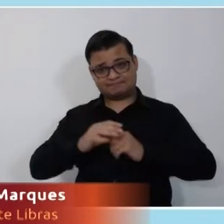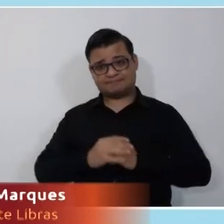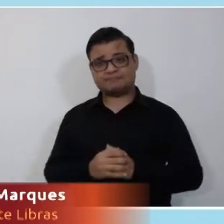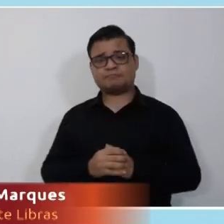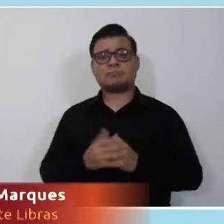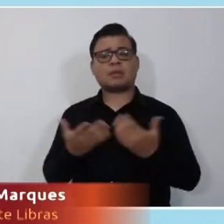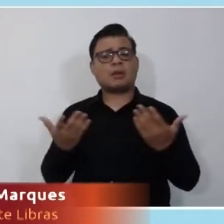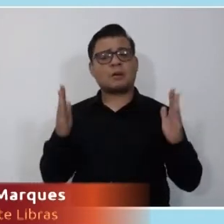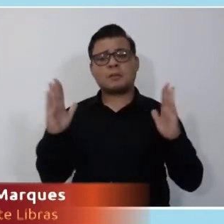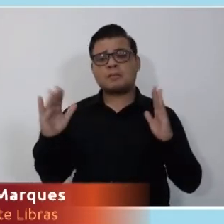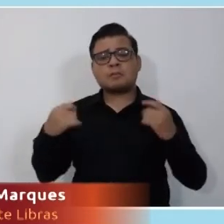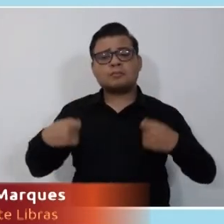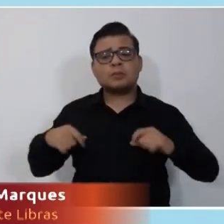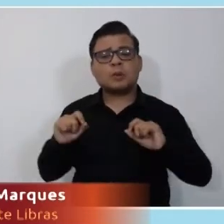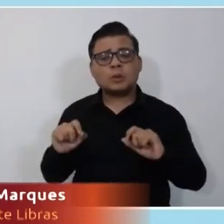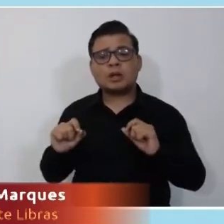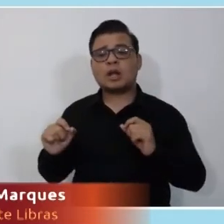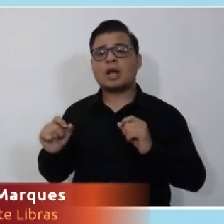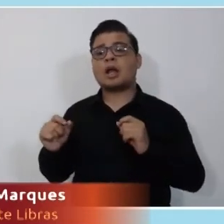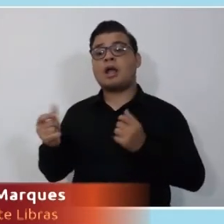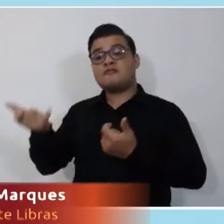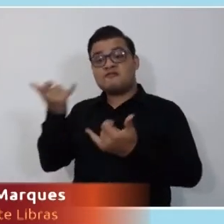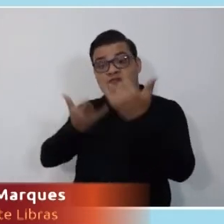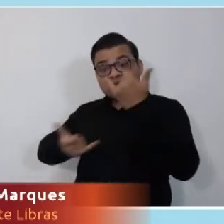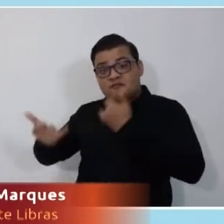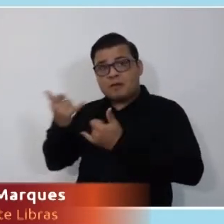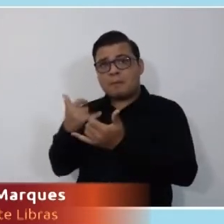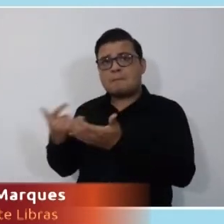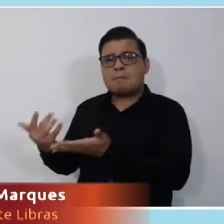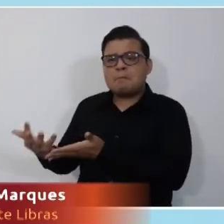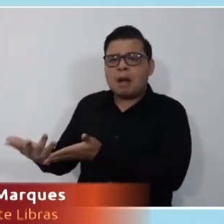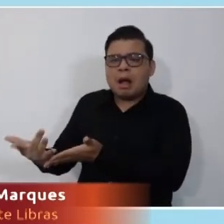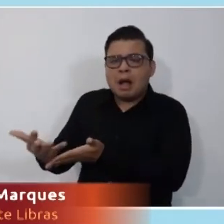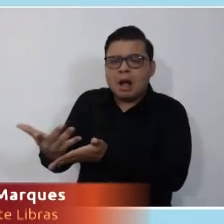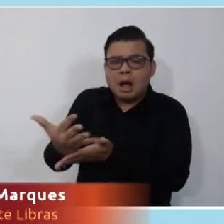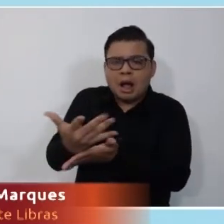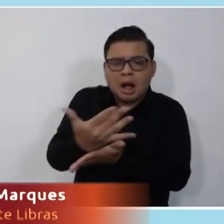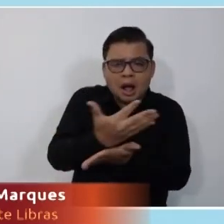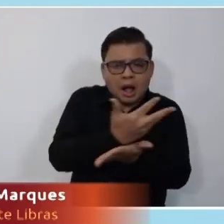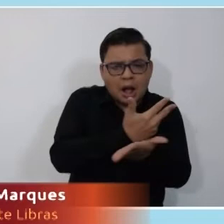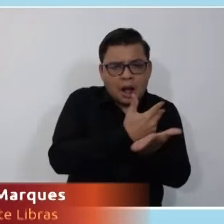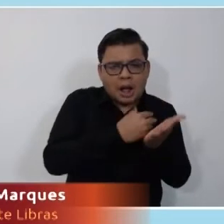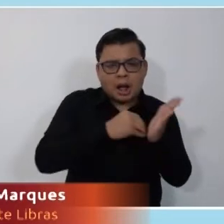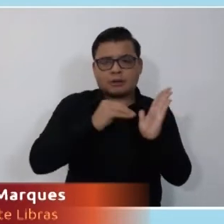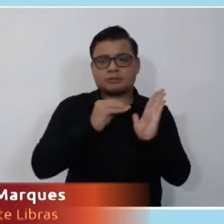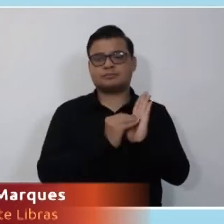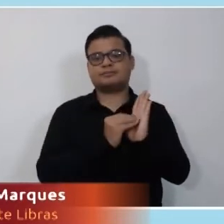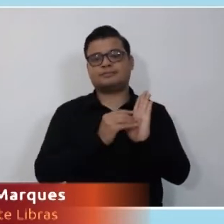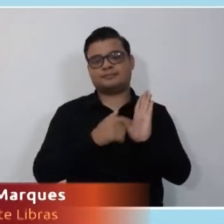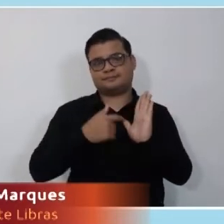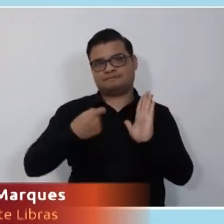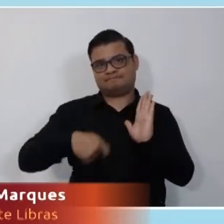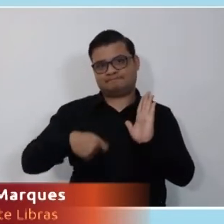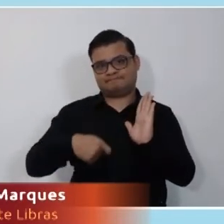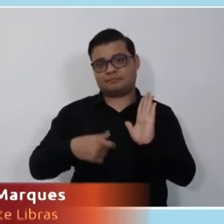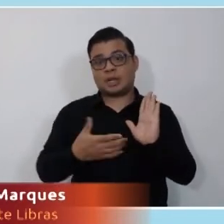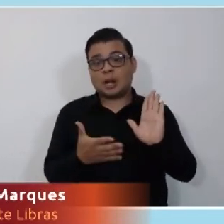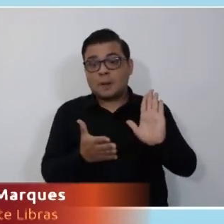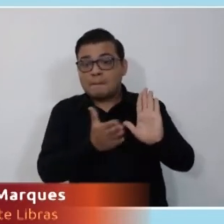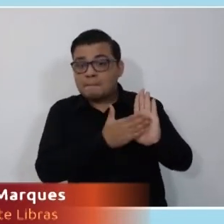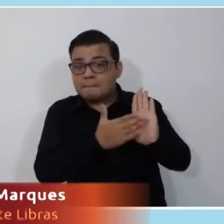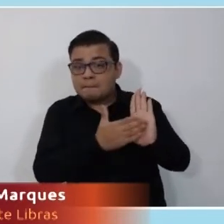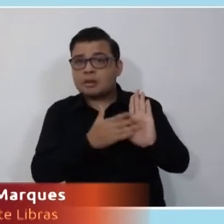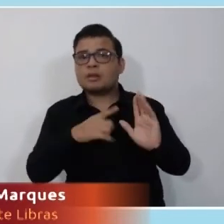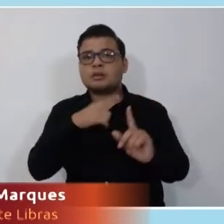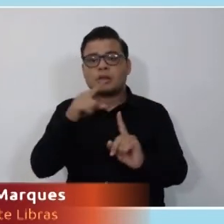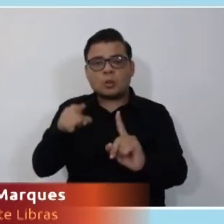precisa coletar dados, porque sem dados você não vai poder fazer um diagnóstico, né? E um plano tem esse objetivo, você tem que identificar os